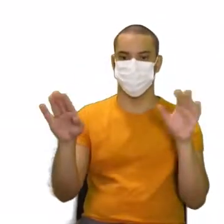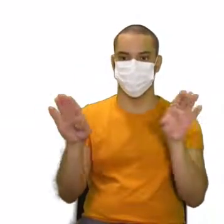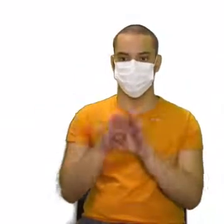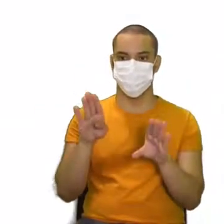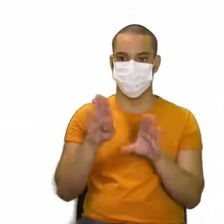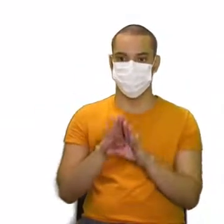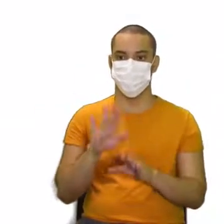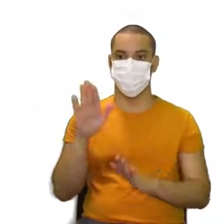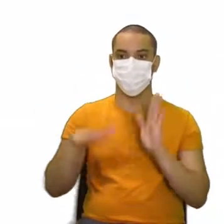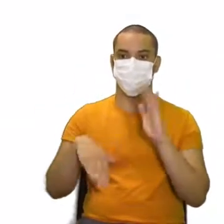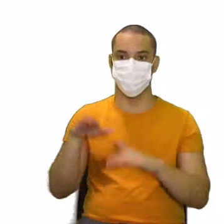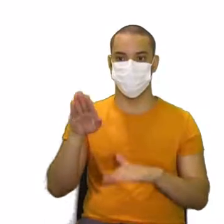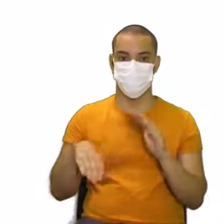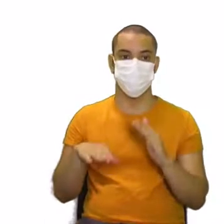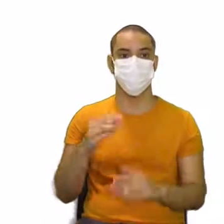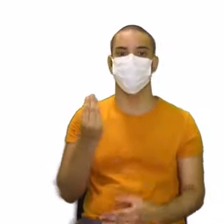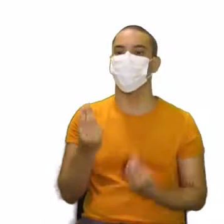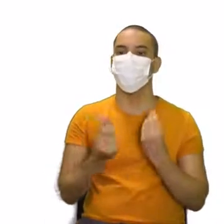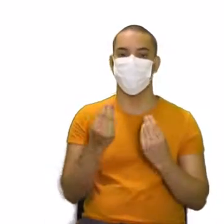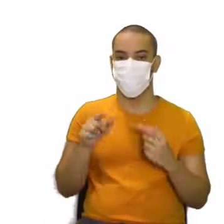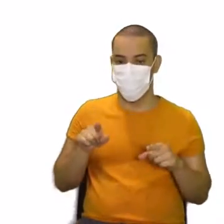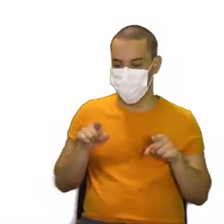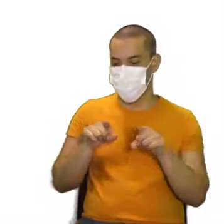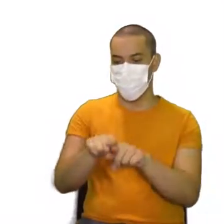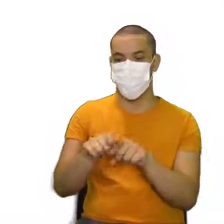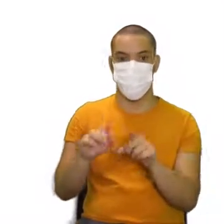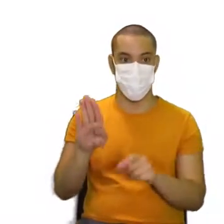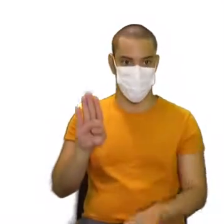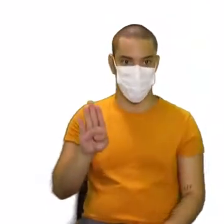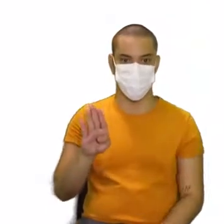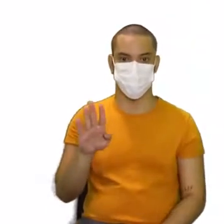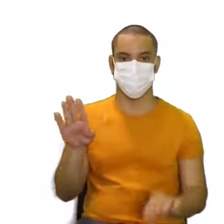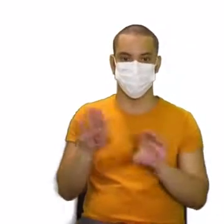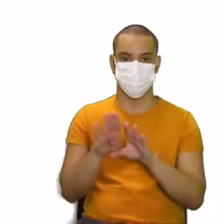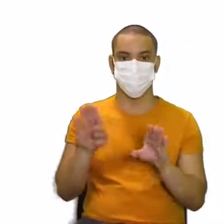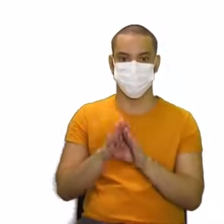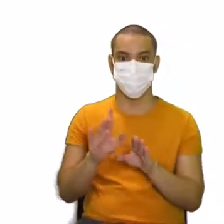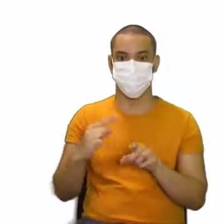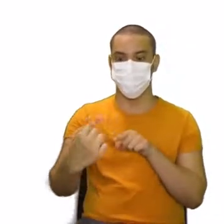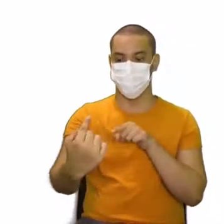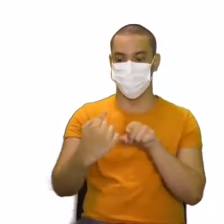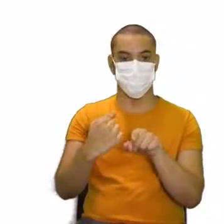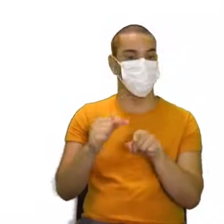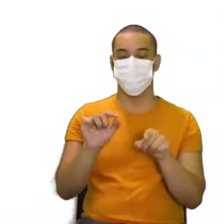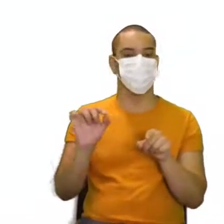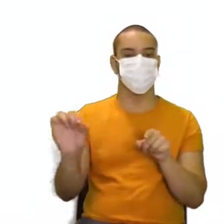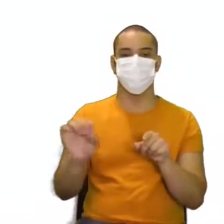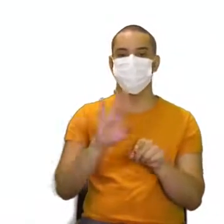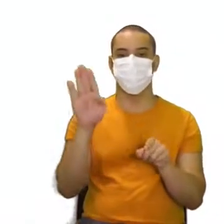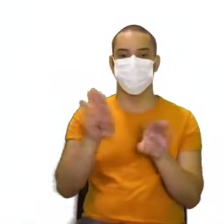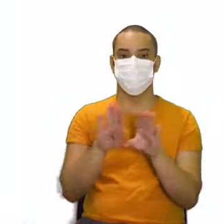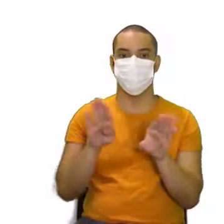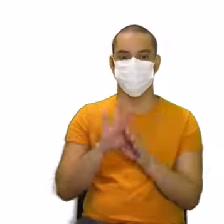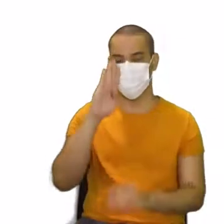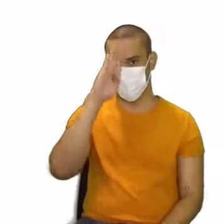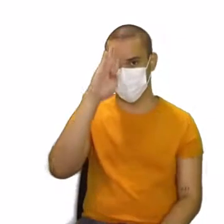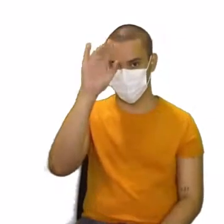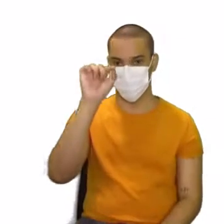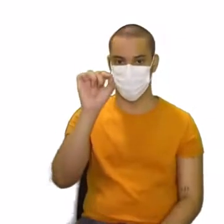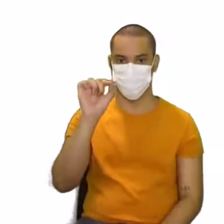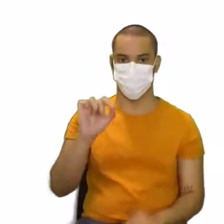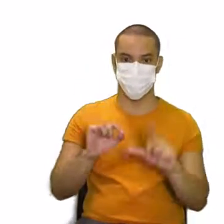uma paralela AB tão lá e de uma perpendicular Lembrando que só importa perpendicular né